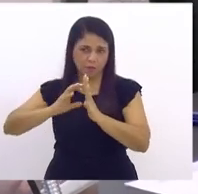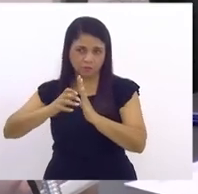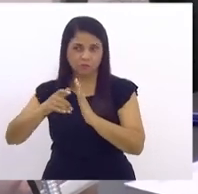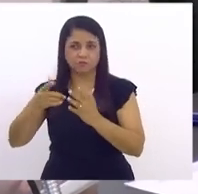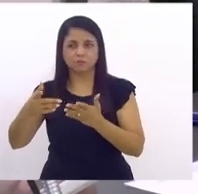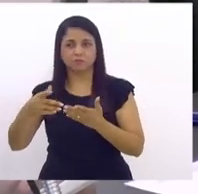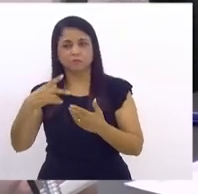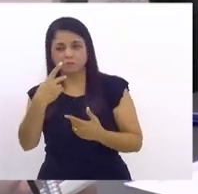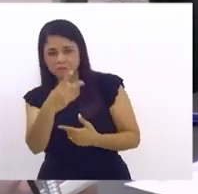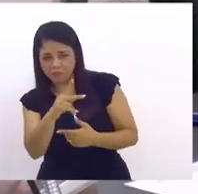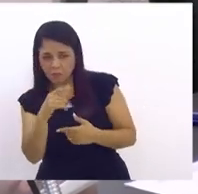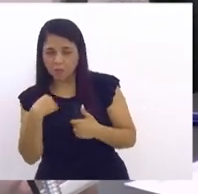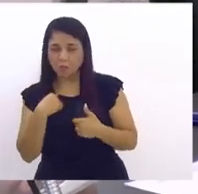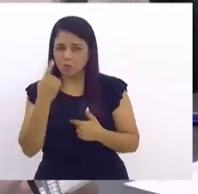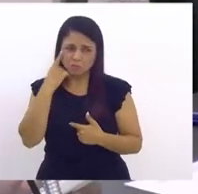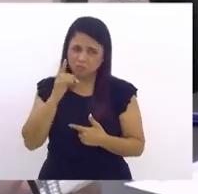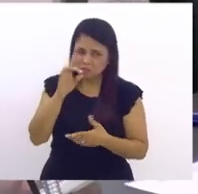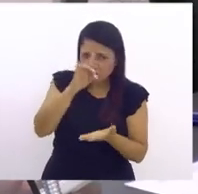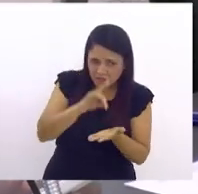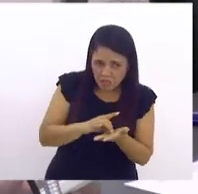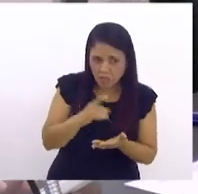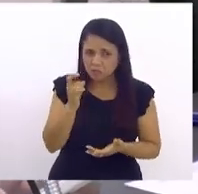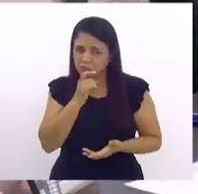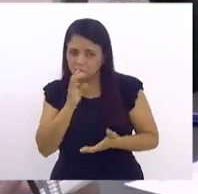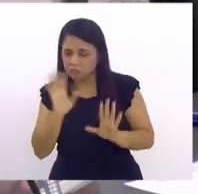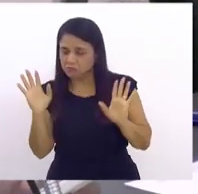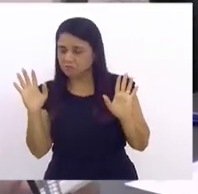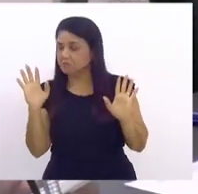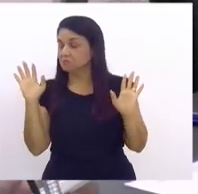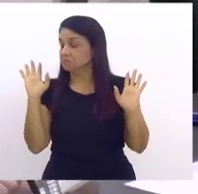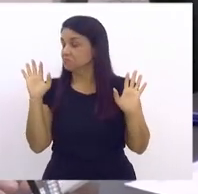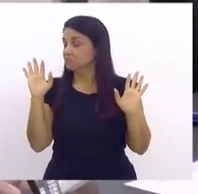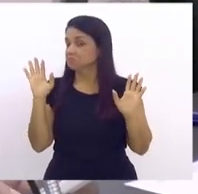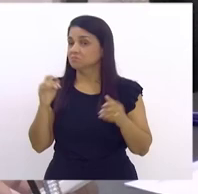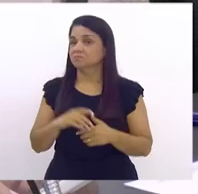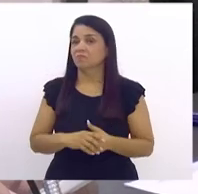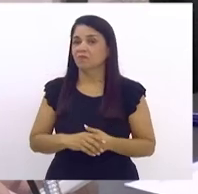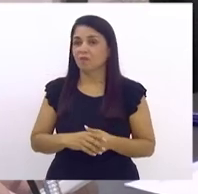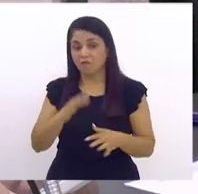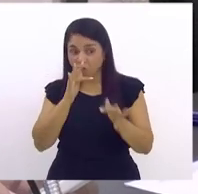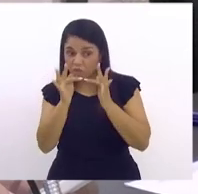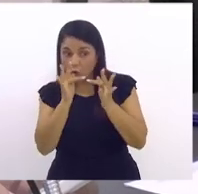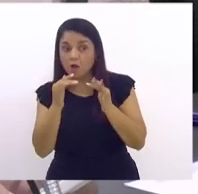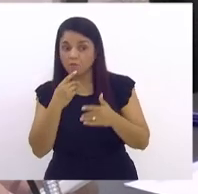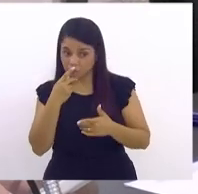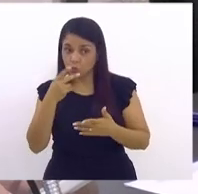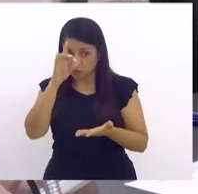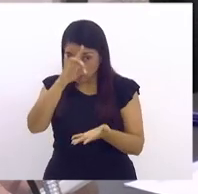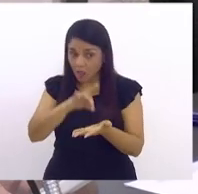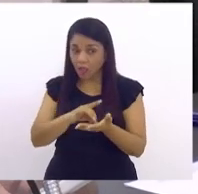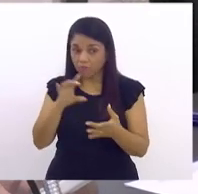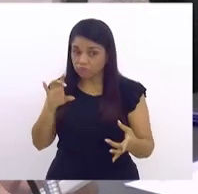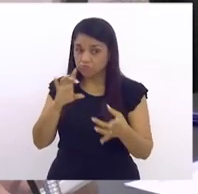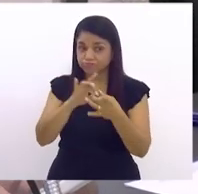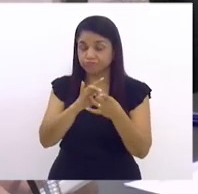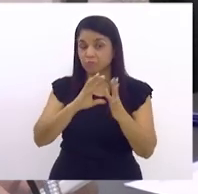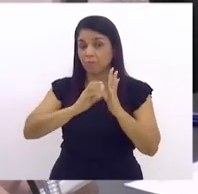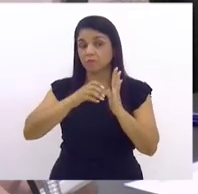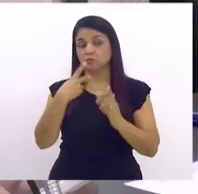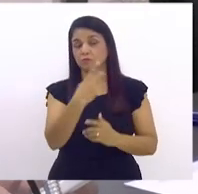Excelência. Eu não sei se é verdade ou se são rumores ou não. Mas, não, enfim, não é. Não, não, dizem que sim. Dizem que não é pessoal, não.